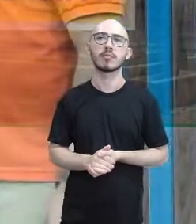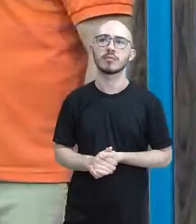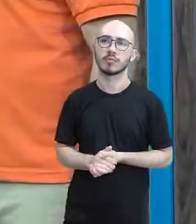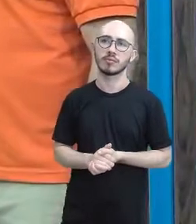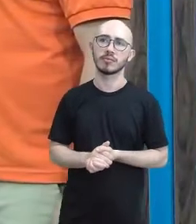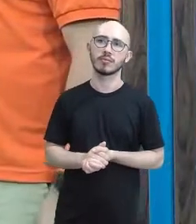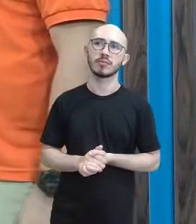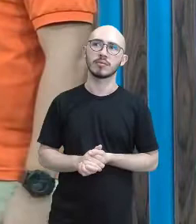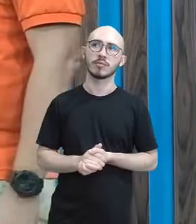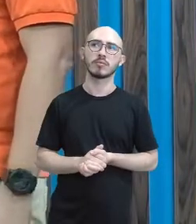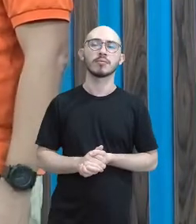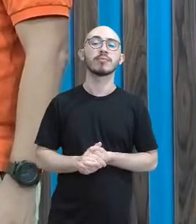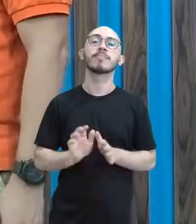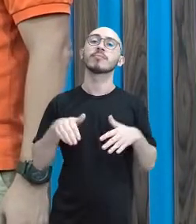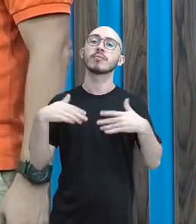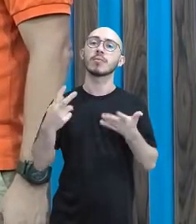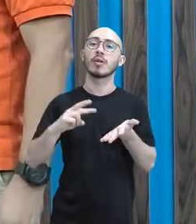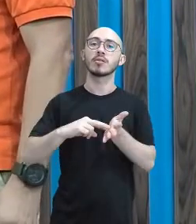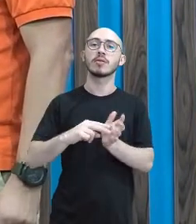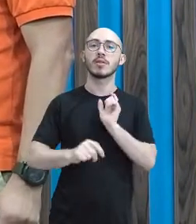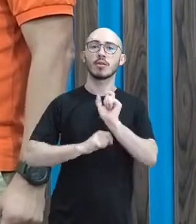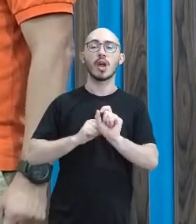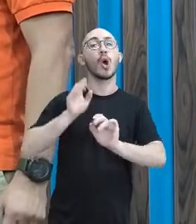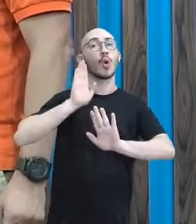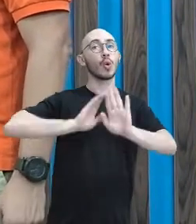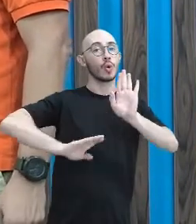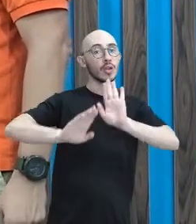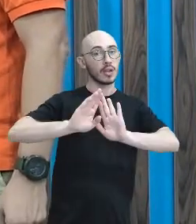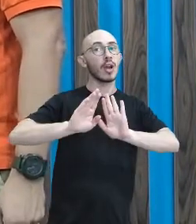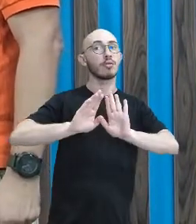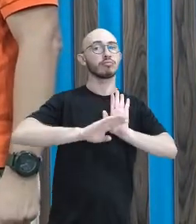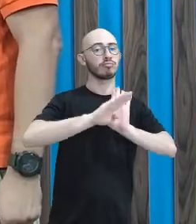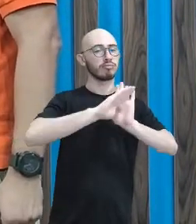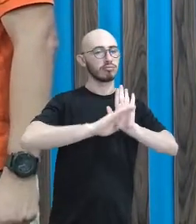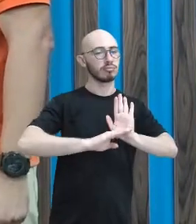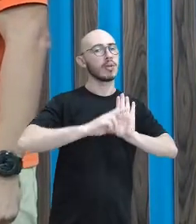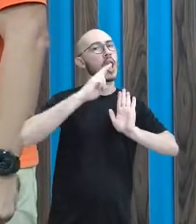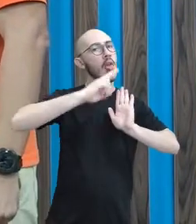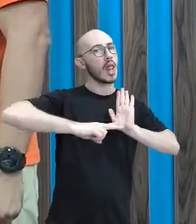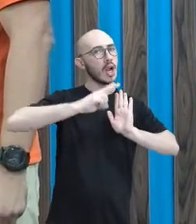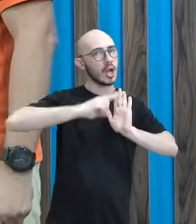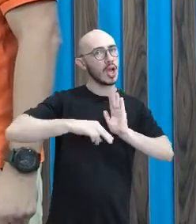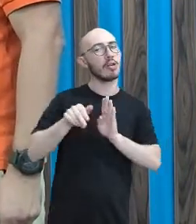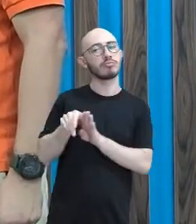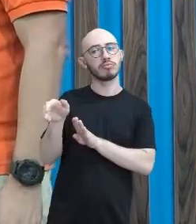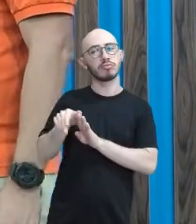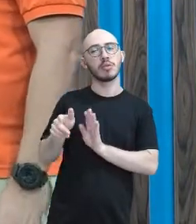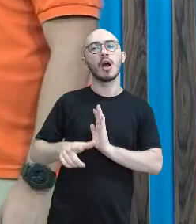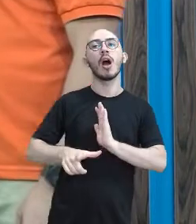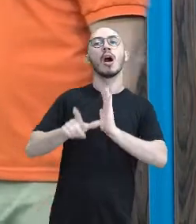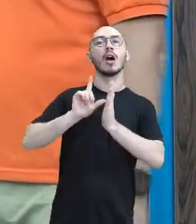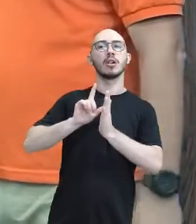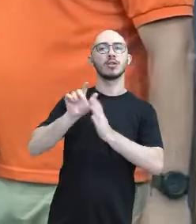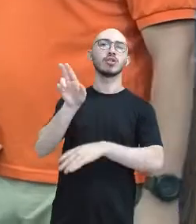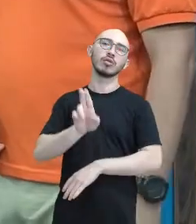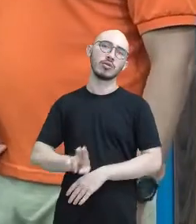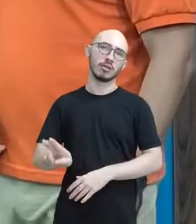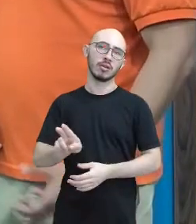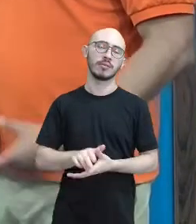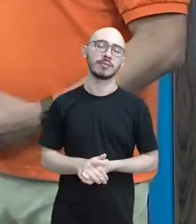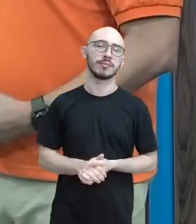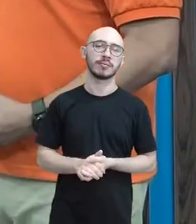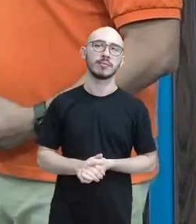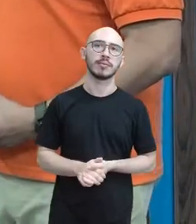before operating. Ou seja, cuidado, leia as instruções antes de operar,